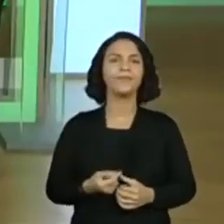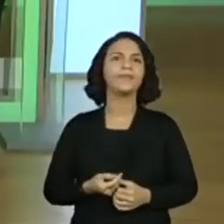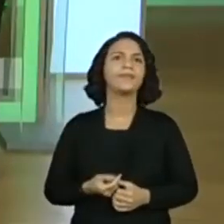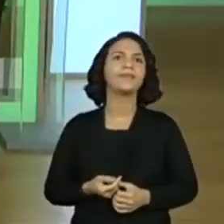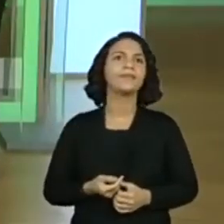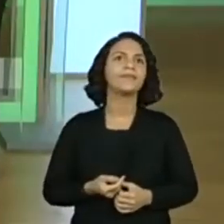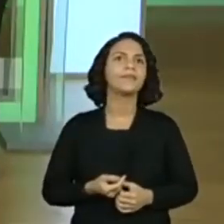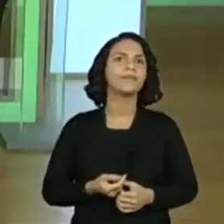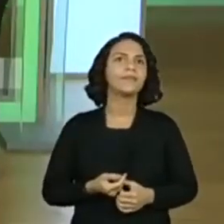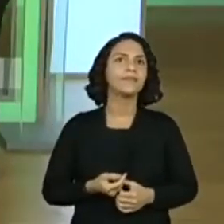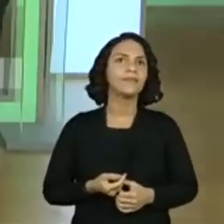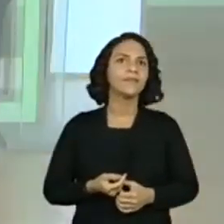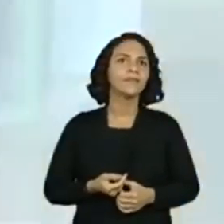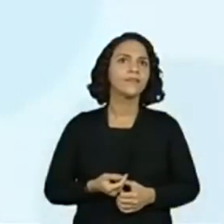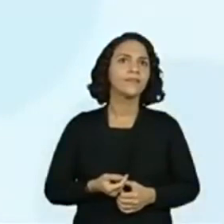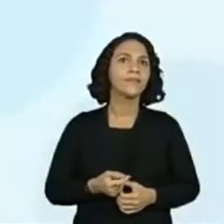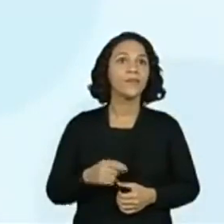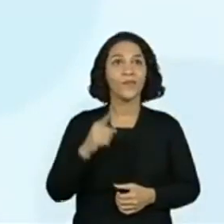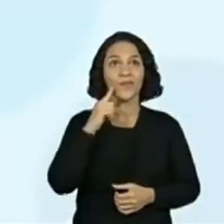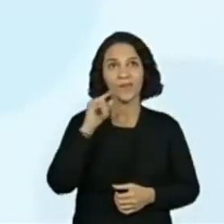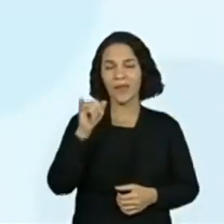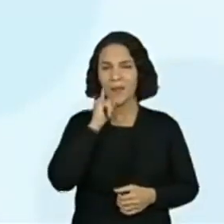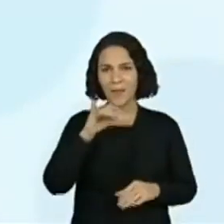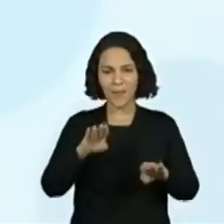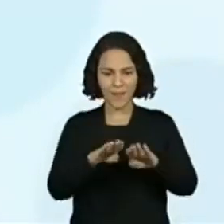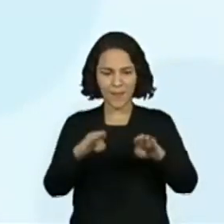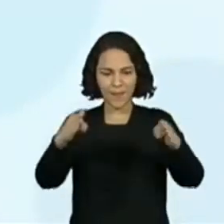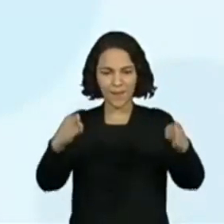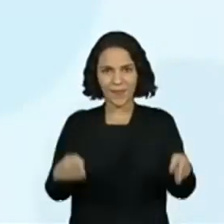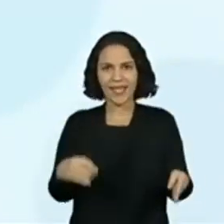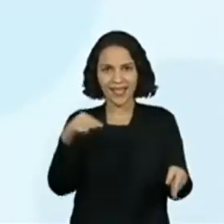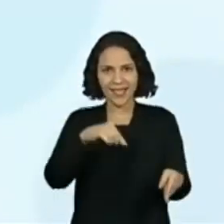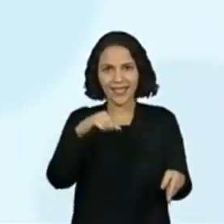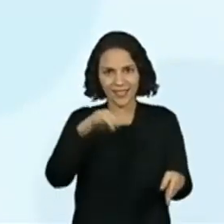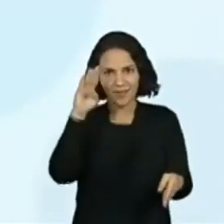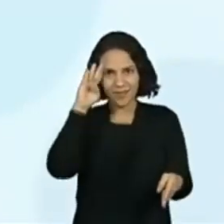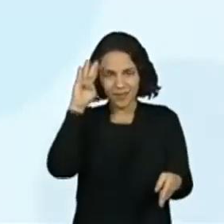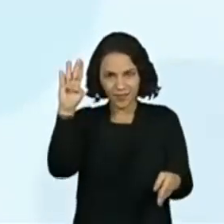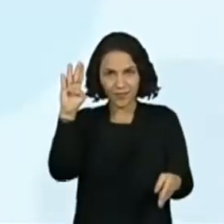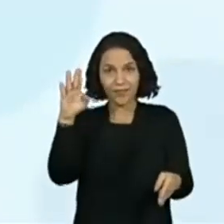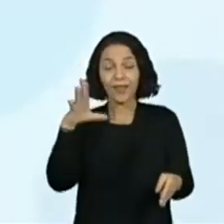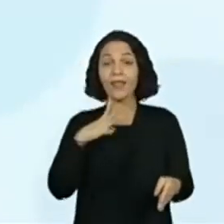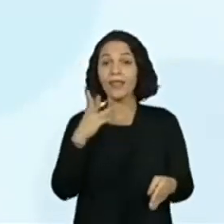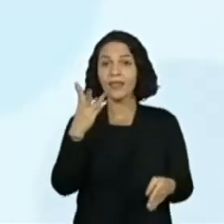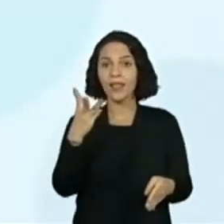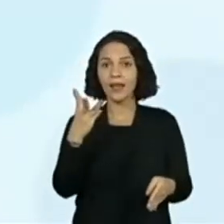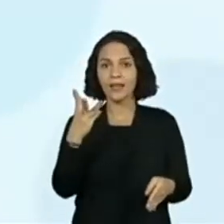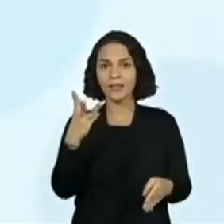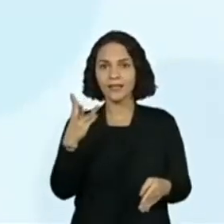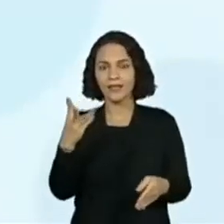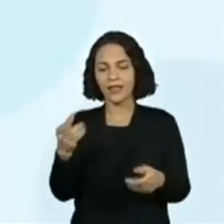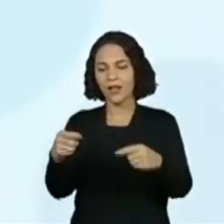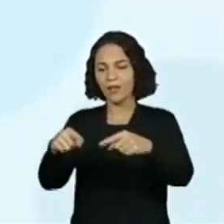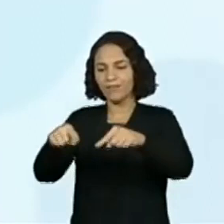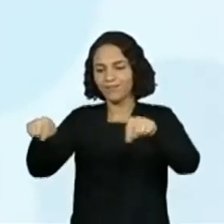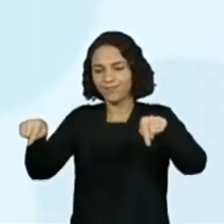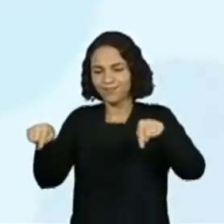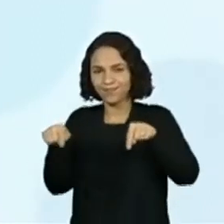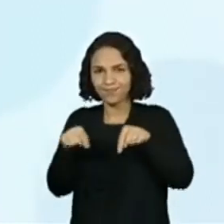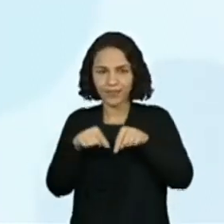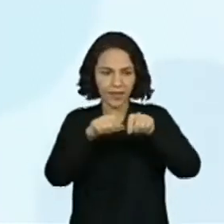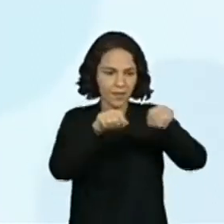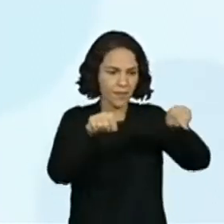A. Na mesa central da festa, haviam três bandejas com